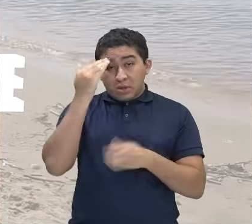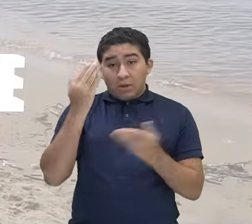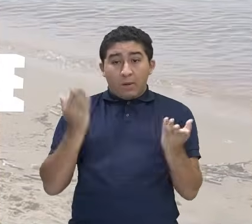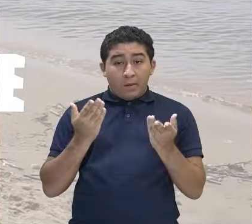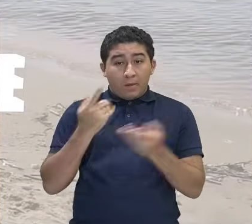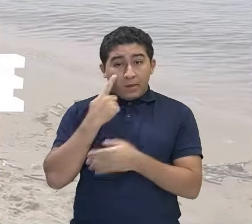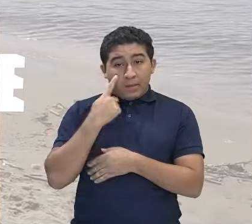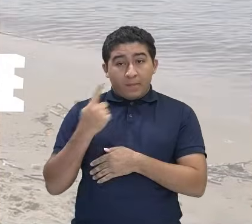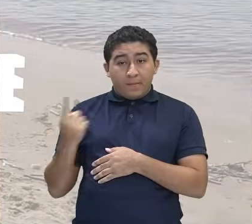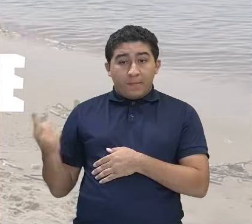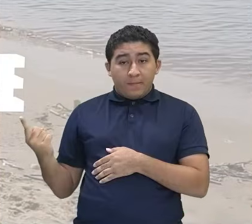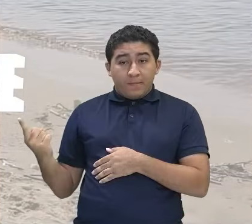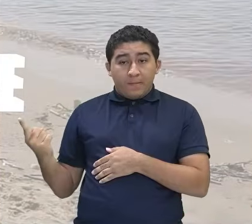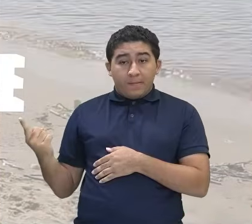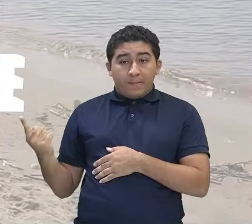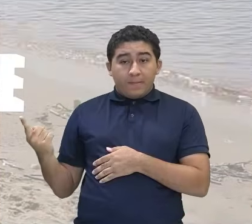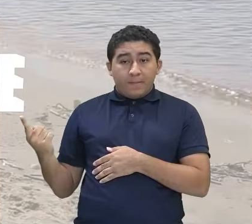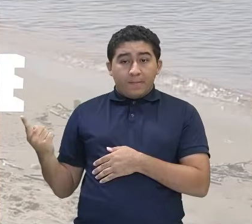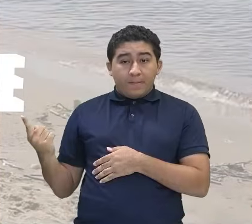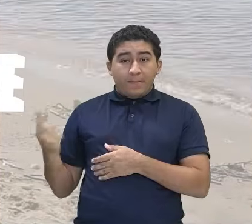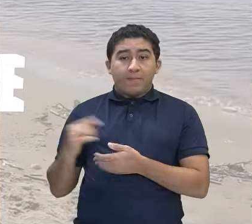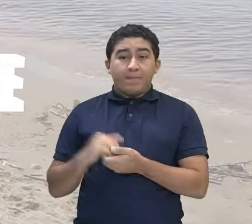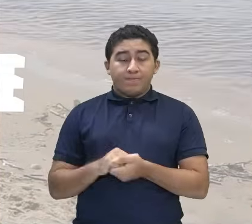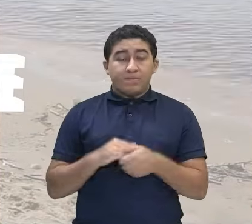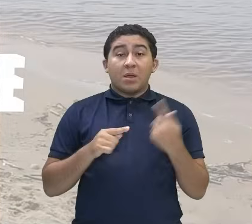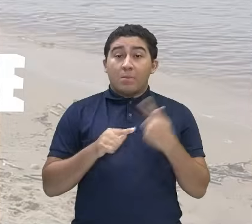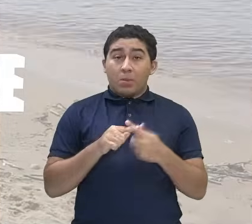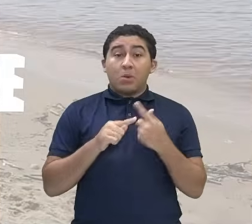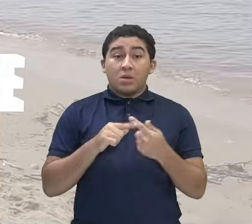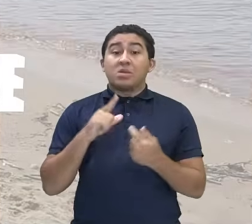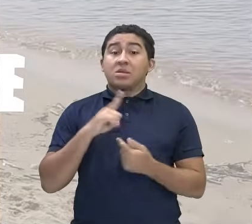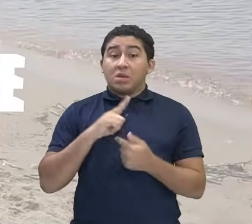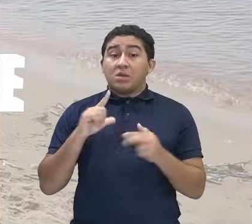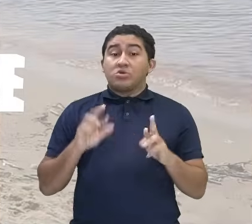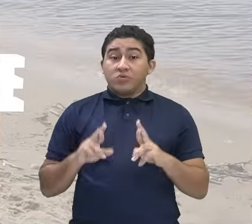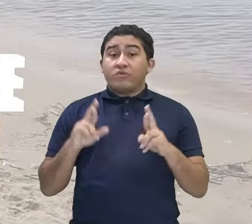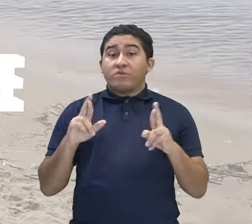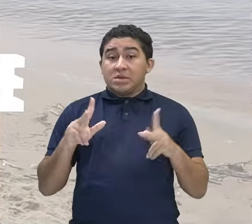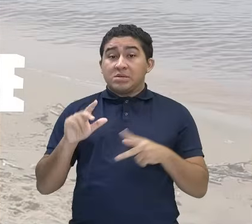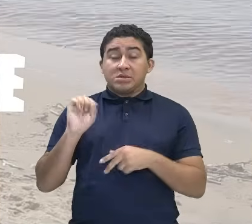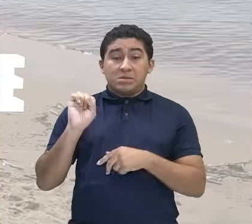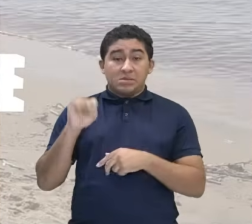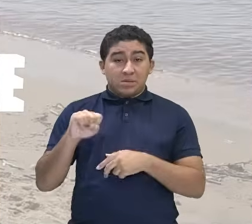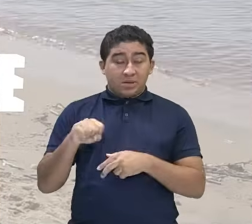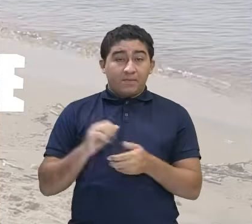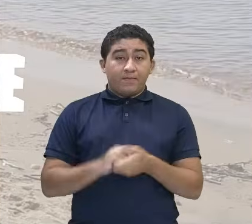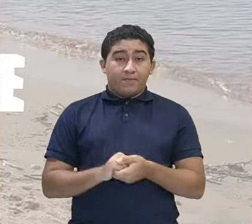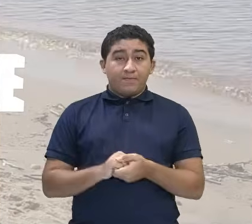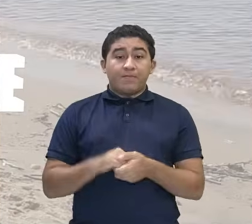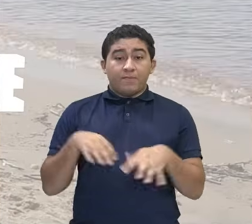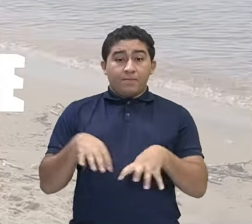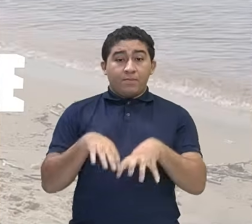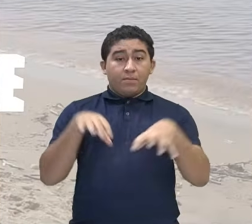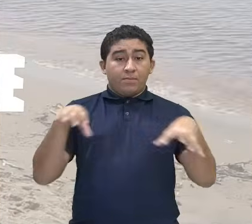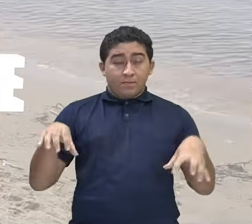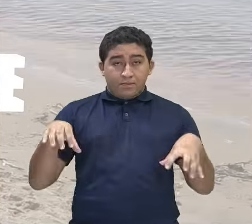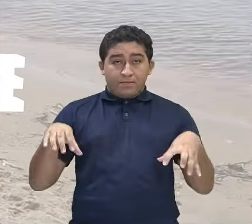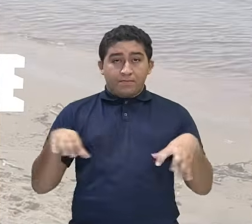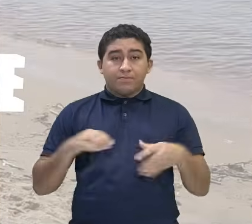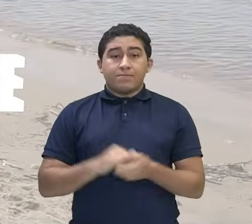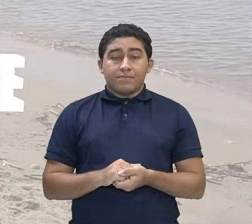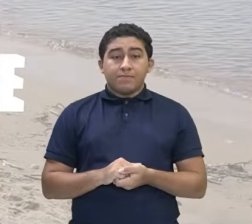porque vai existir diferença, tá? Entre tempo e